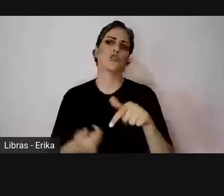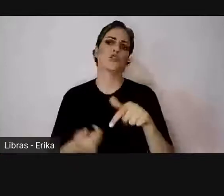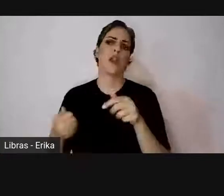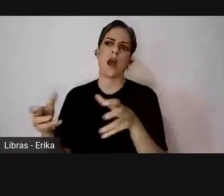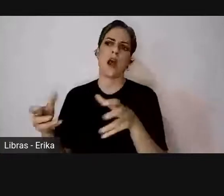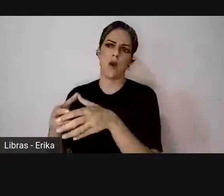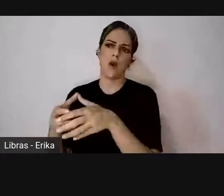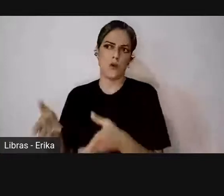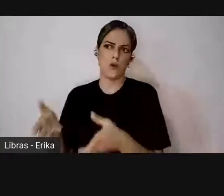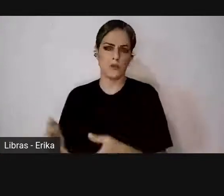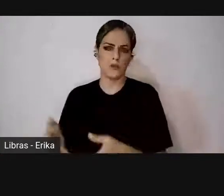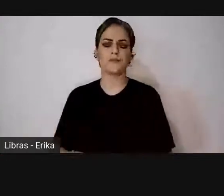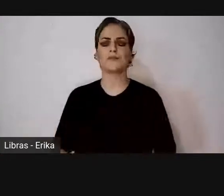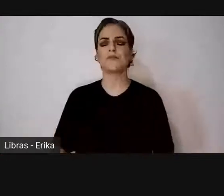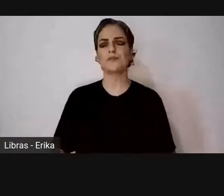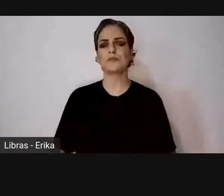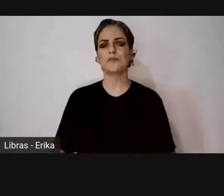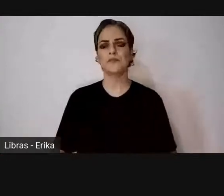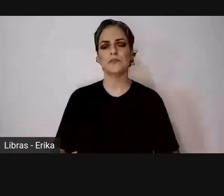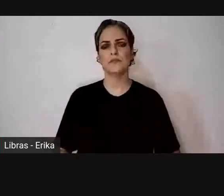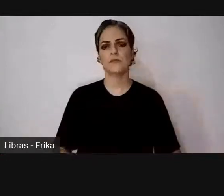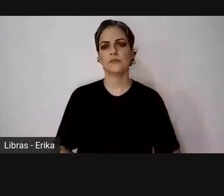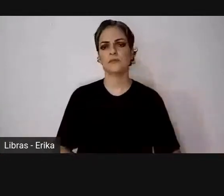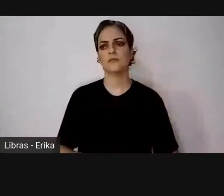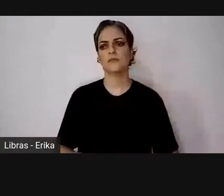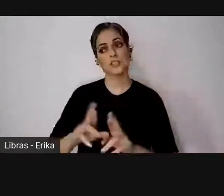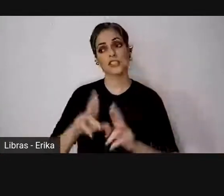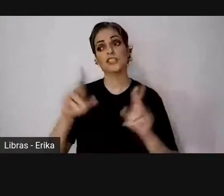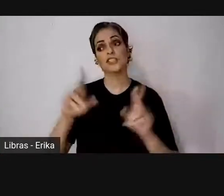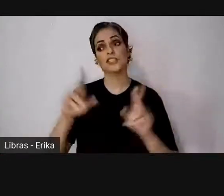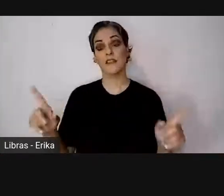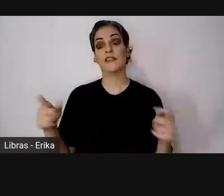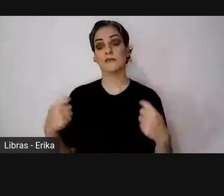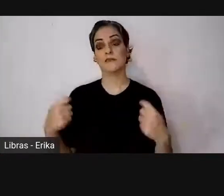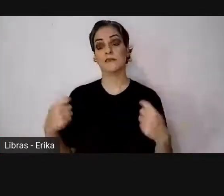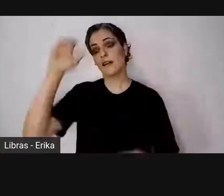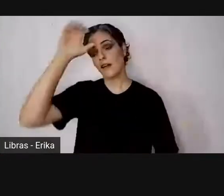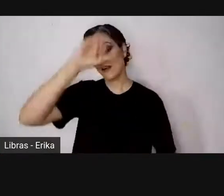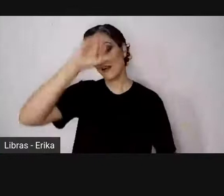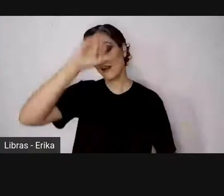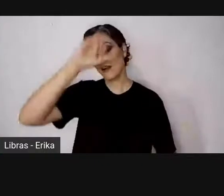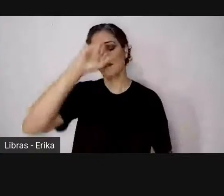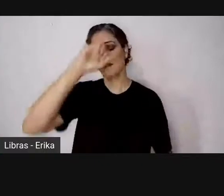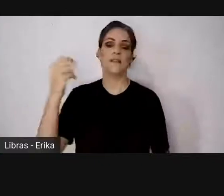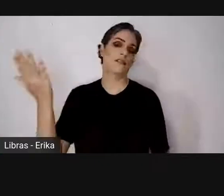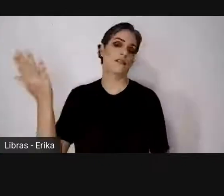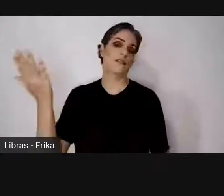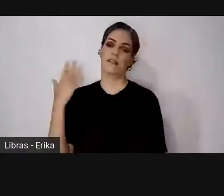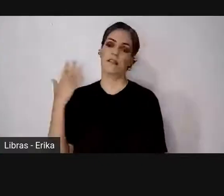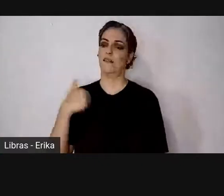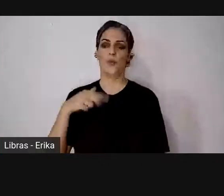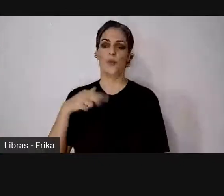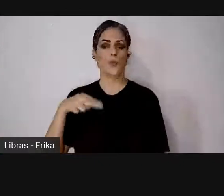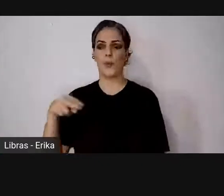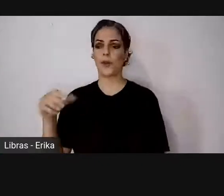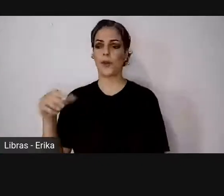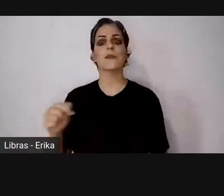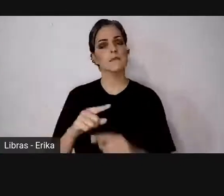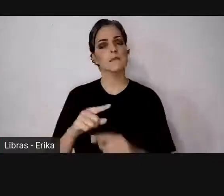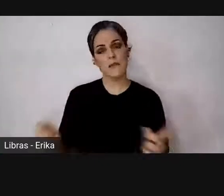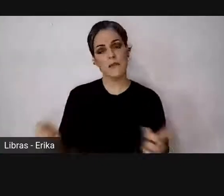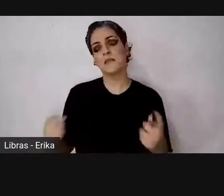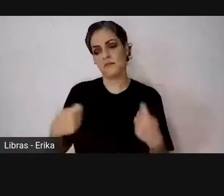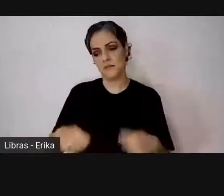e é um outro, né, é um outro aprendizado, não fazia parte do meu repertório, mas foi uma coisa que eu tive que aprender, mas a